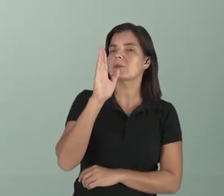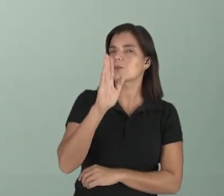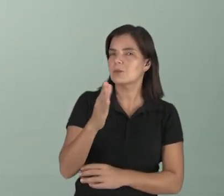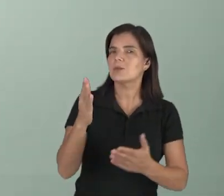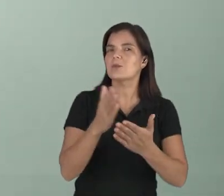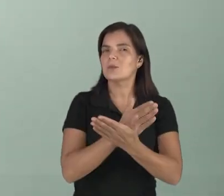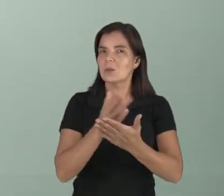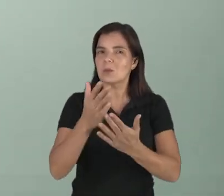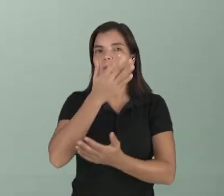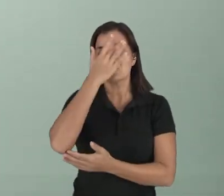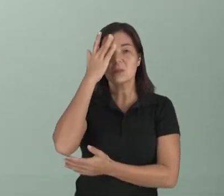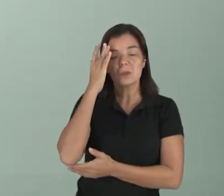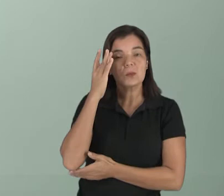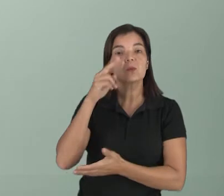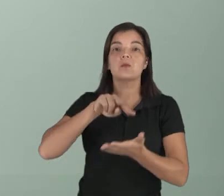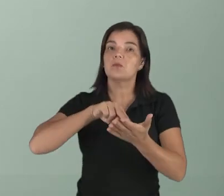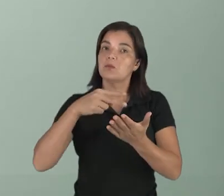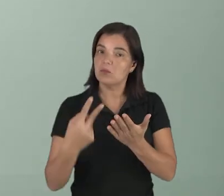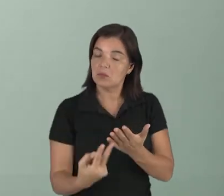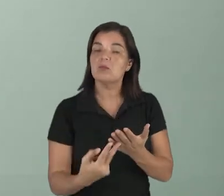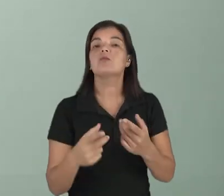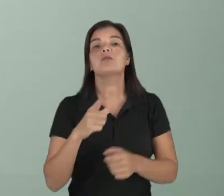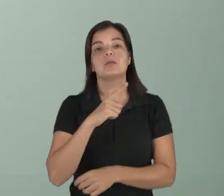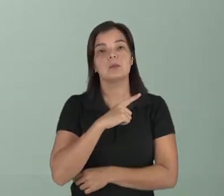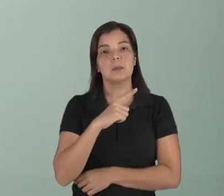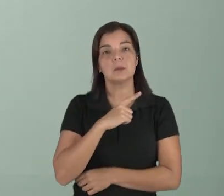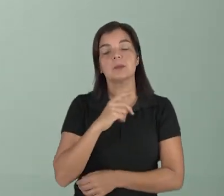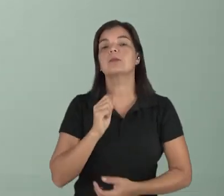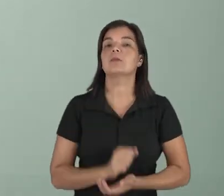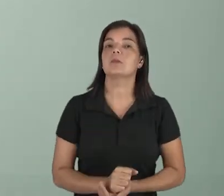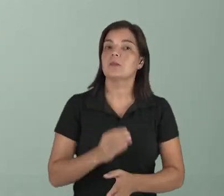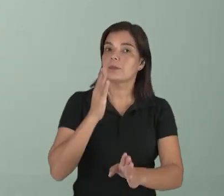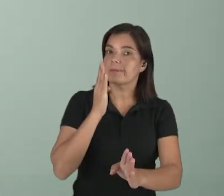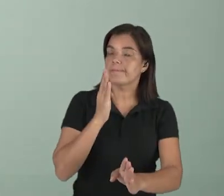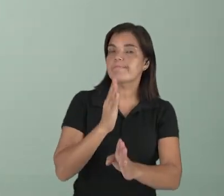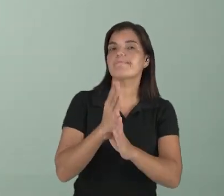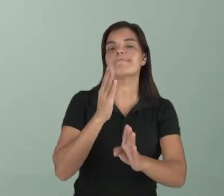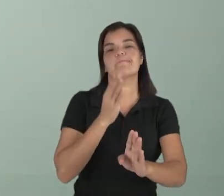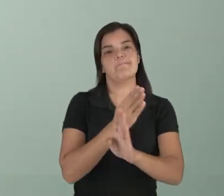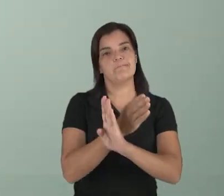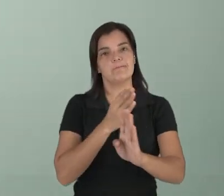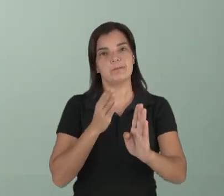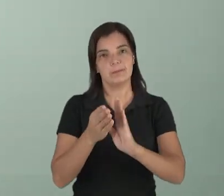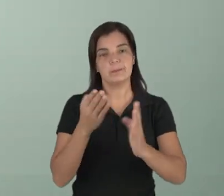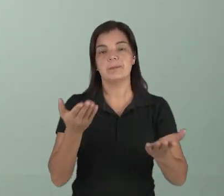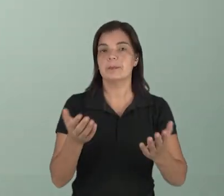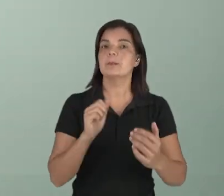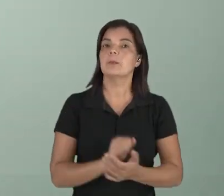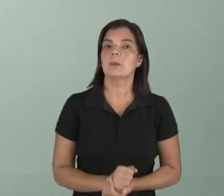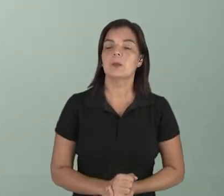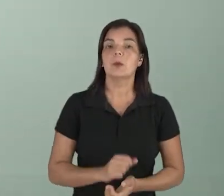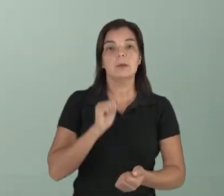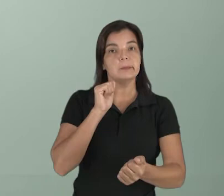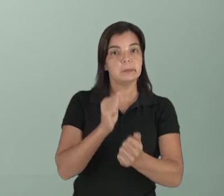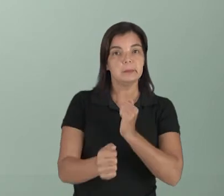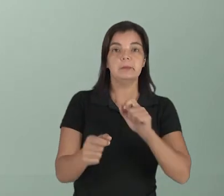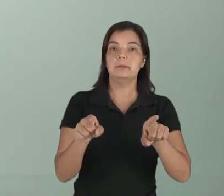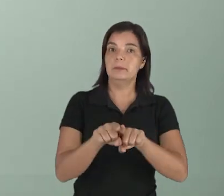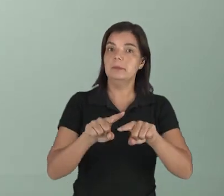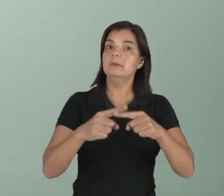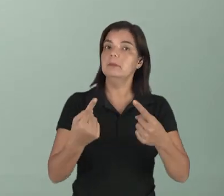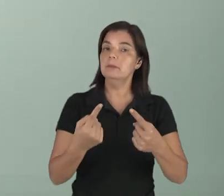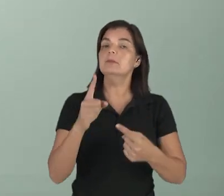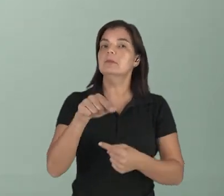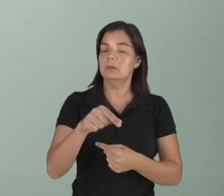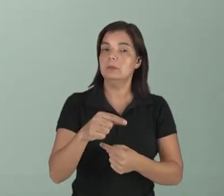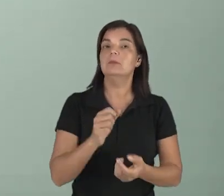alguns atletas que tiveram acidentes por conta dessa modalidade, desse esporte, mas que também